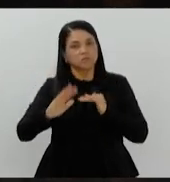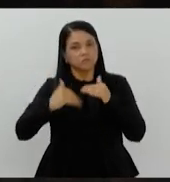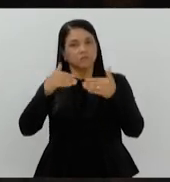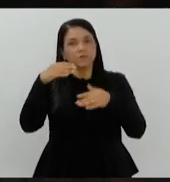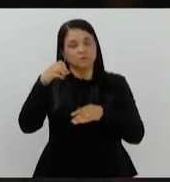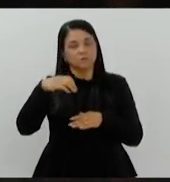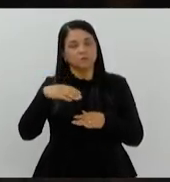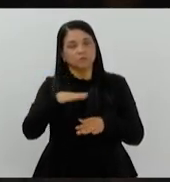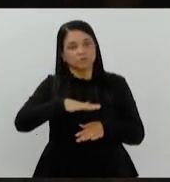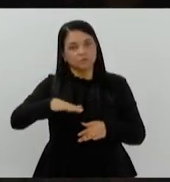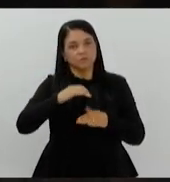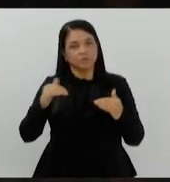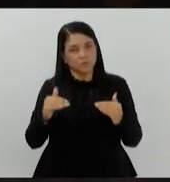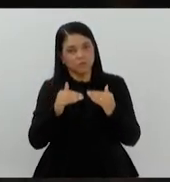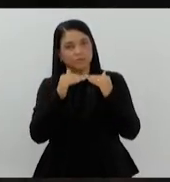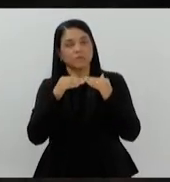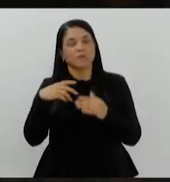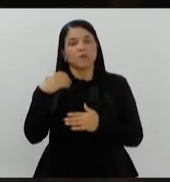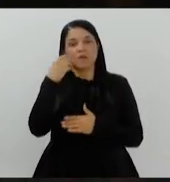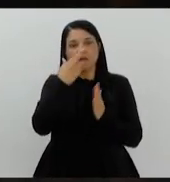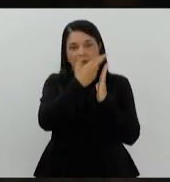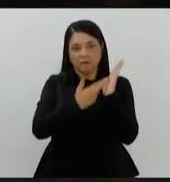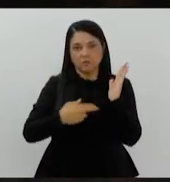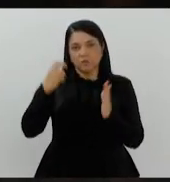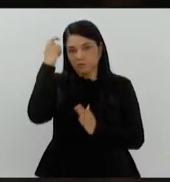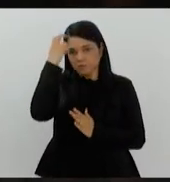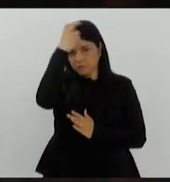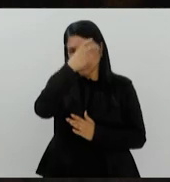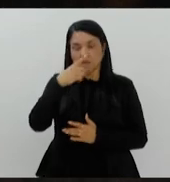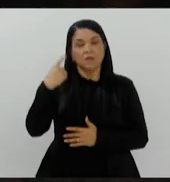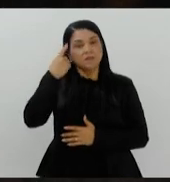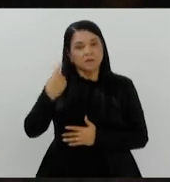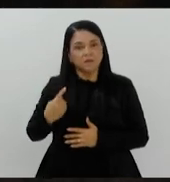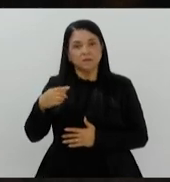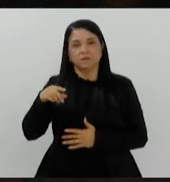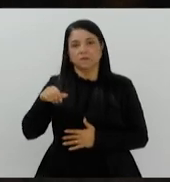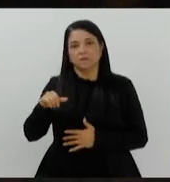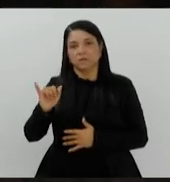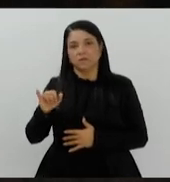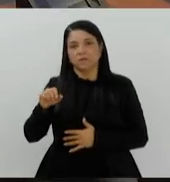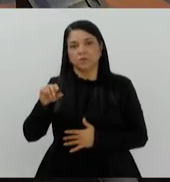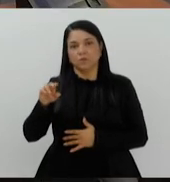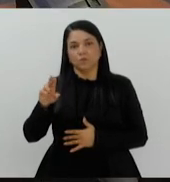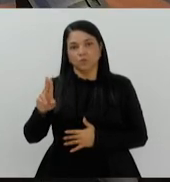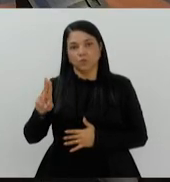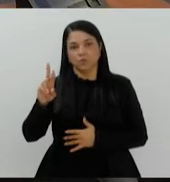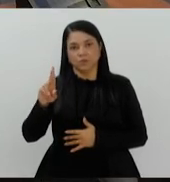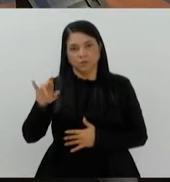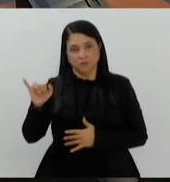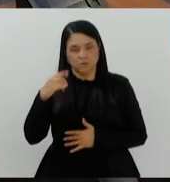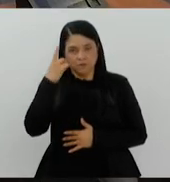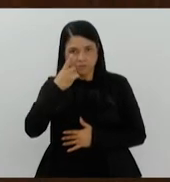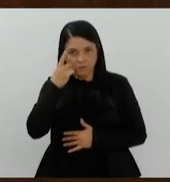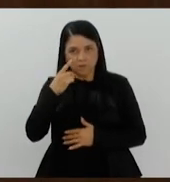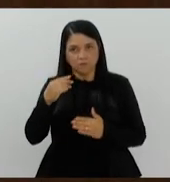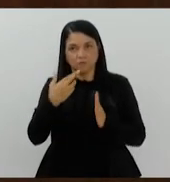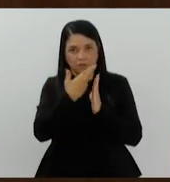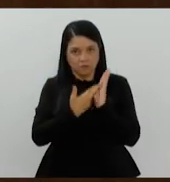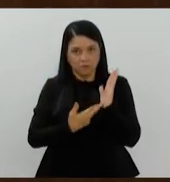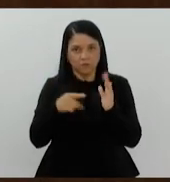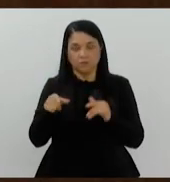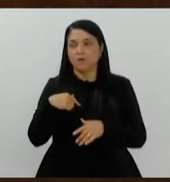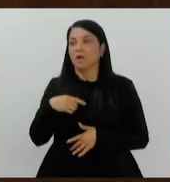favorável. Relatores, deputada Verônica Lima, Dani Monteiro e Yuri. Senhora presidente, é só para o doutor